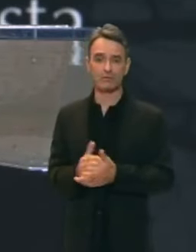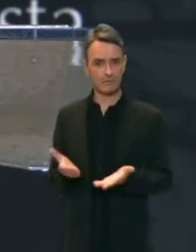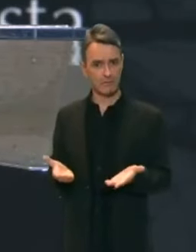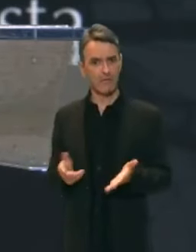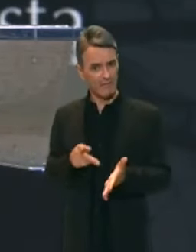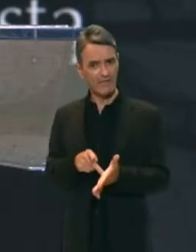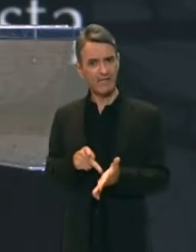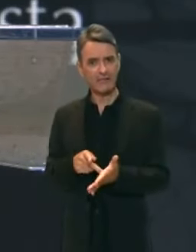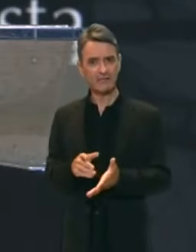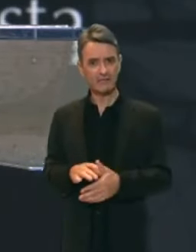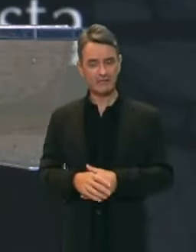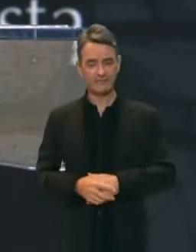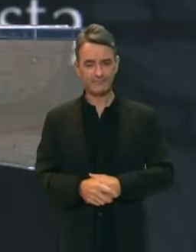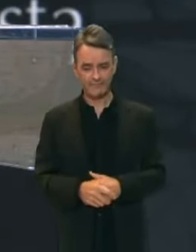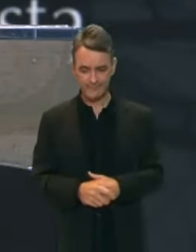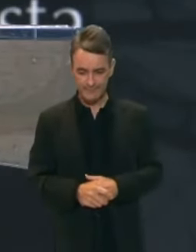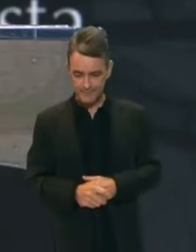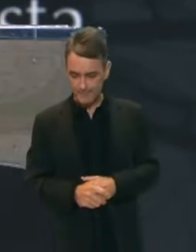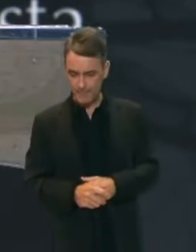verdade?